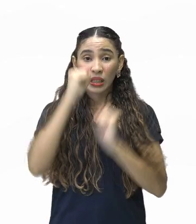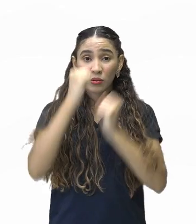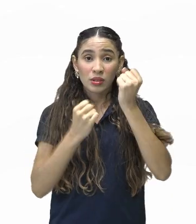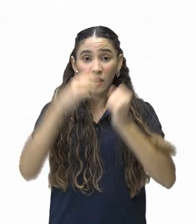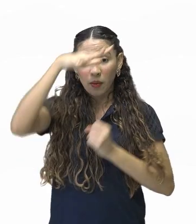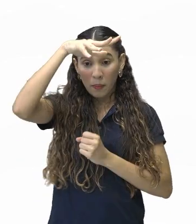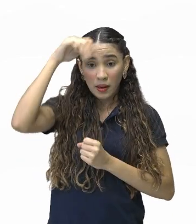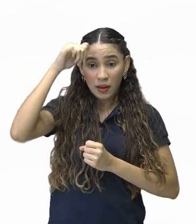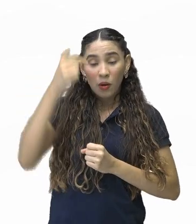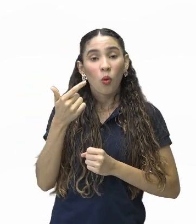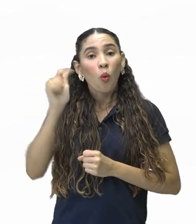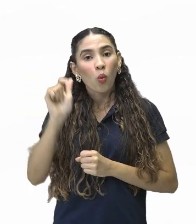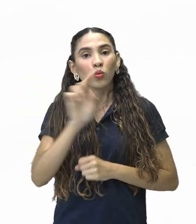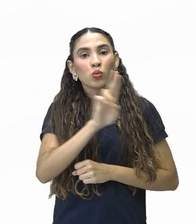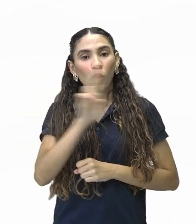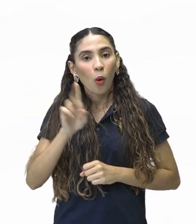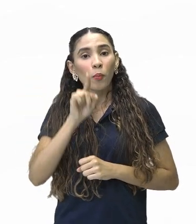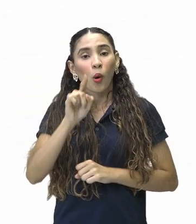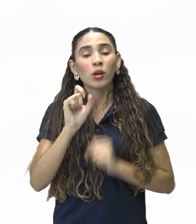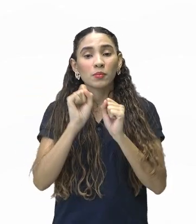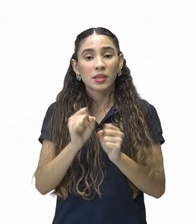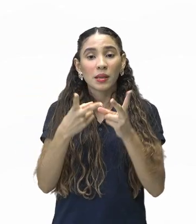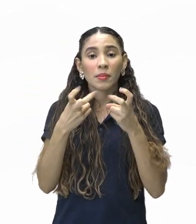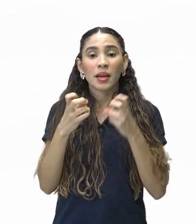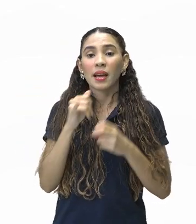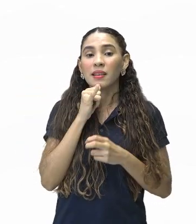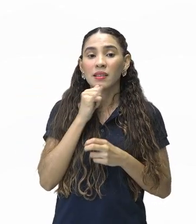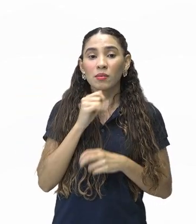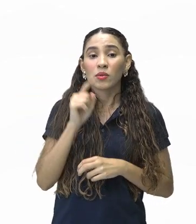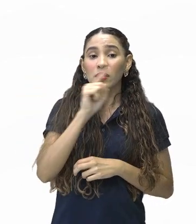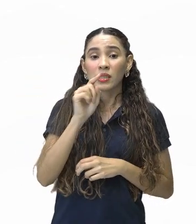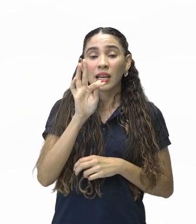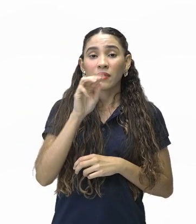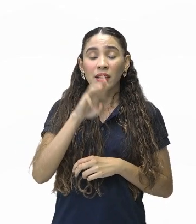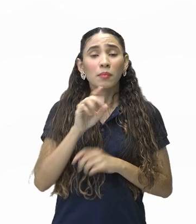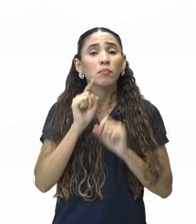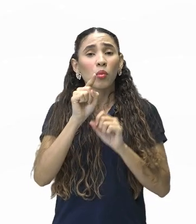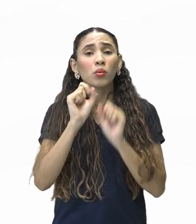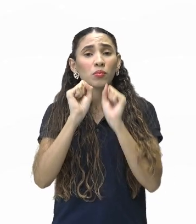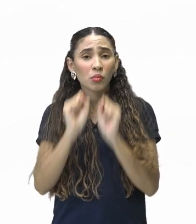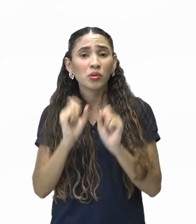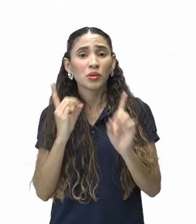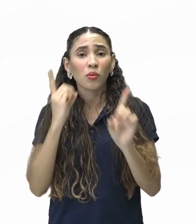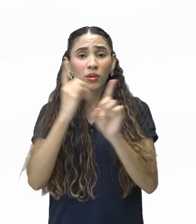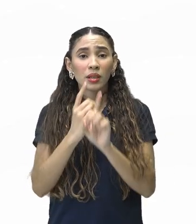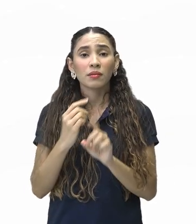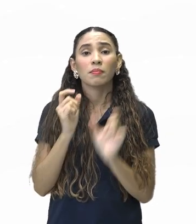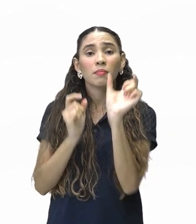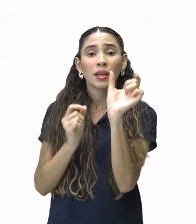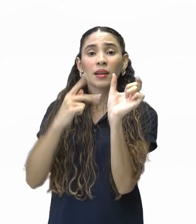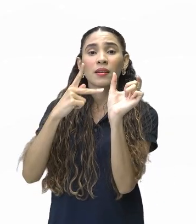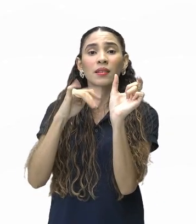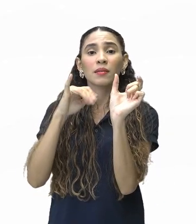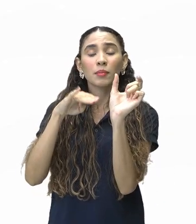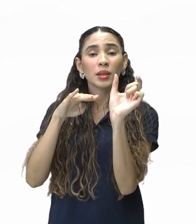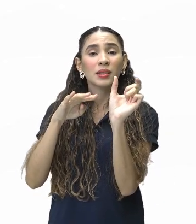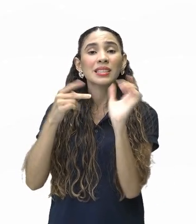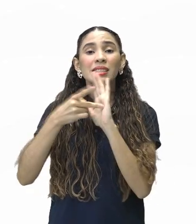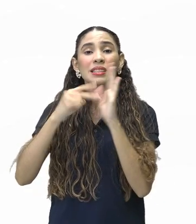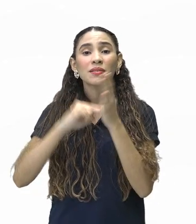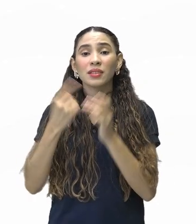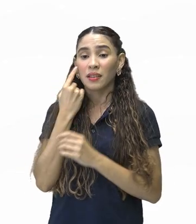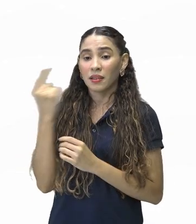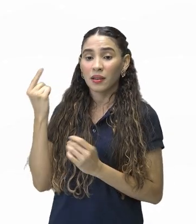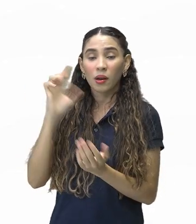que é outro nome que você pode ver, além de ZFM, você pode encontrar esta sigla, PIM, que vai